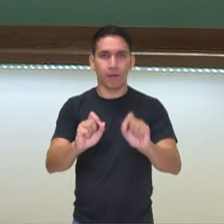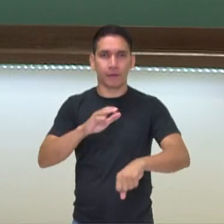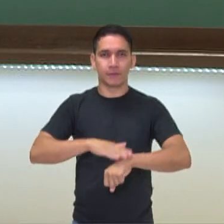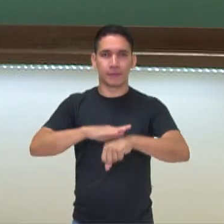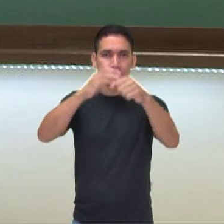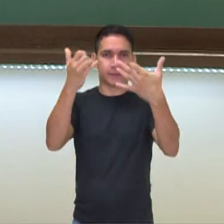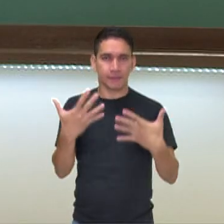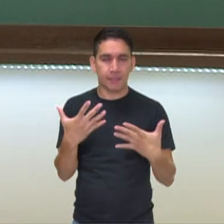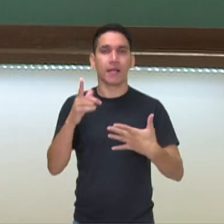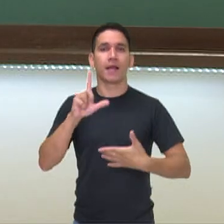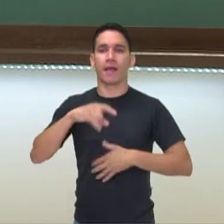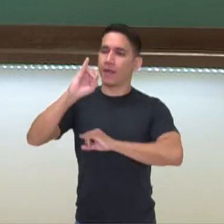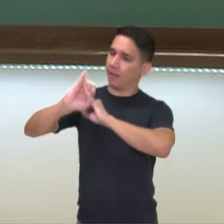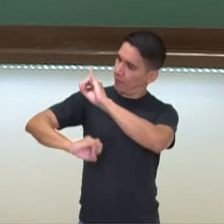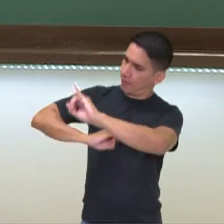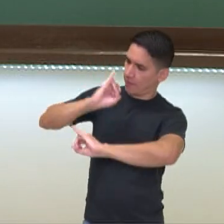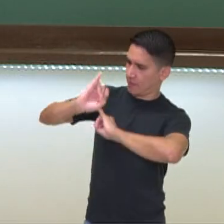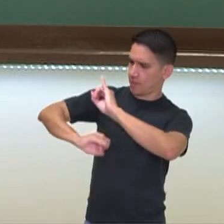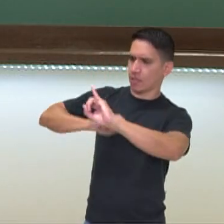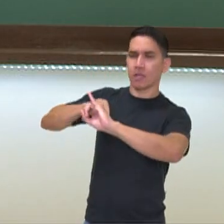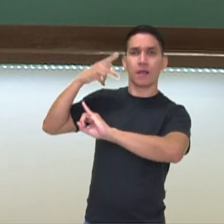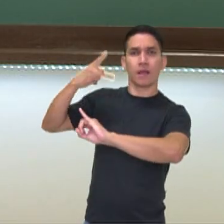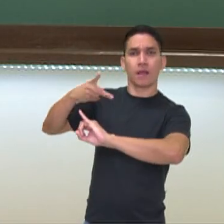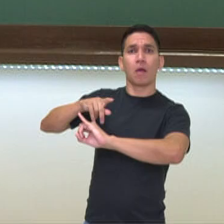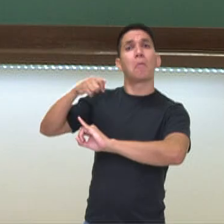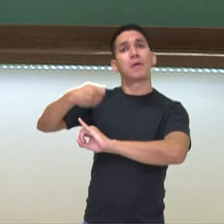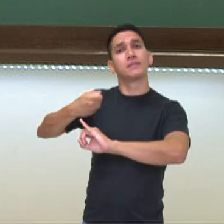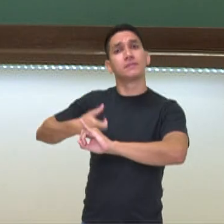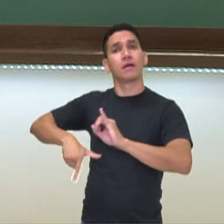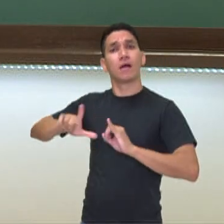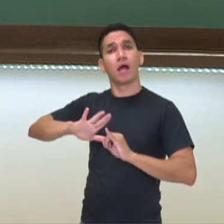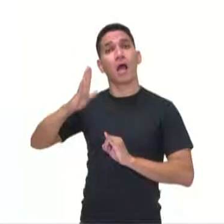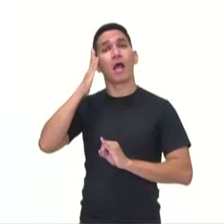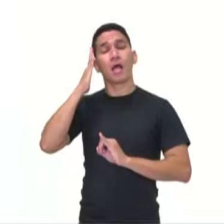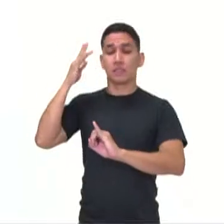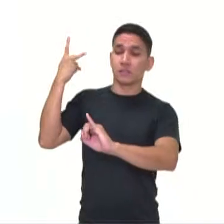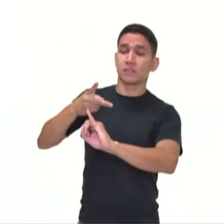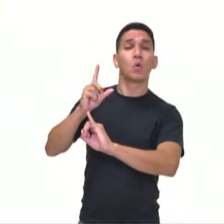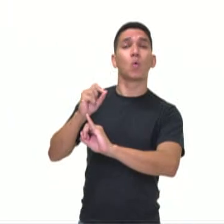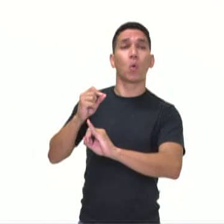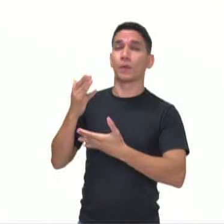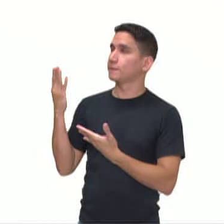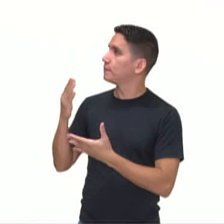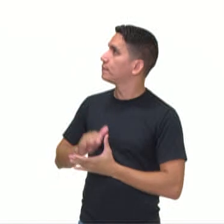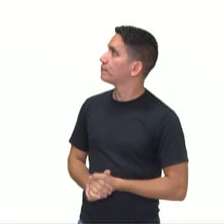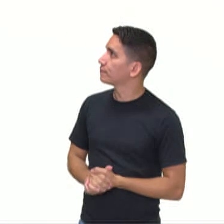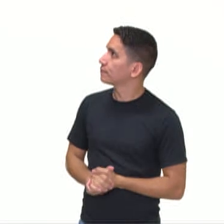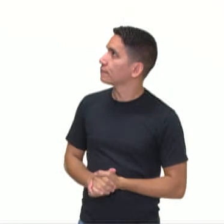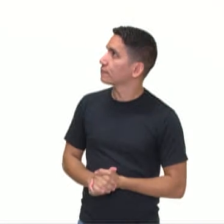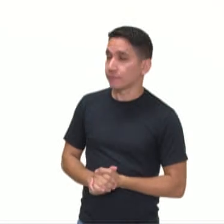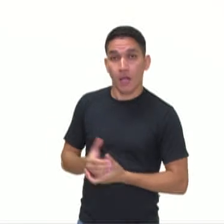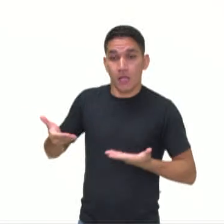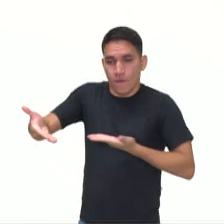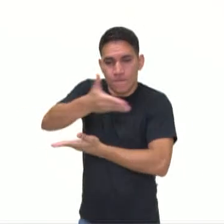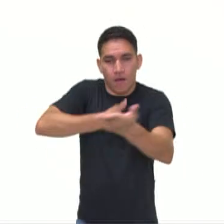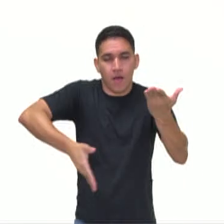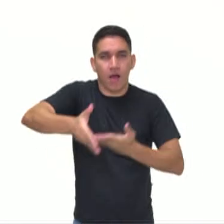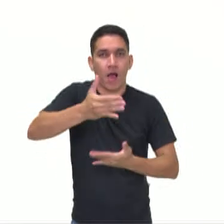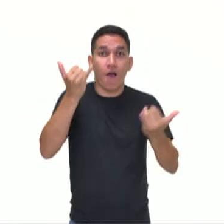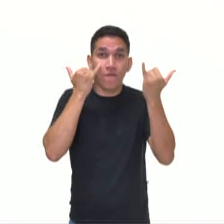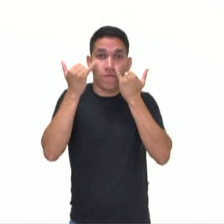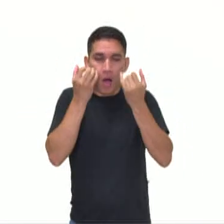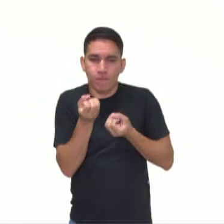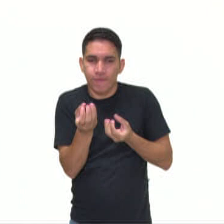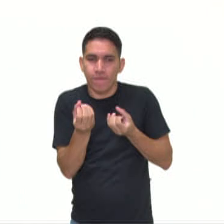fala na internet, a gente tem que conhecer um pouquinho sobre ela. Olha aqui na tela, ó, que os fluxos de informações e o uso